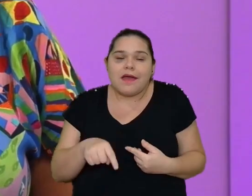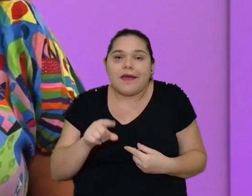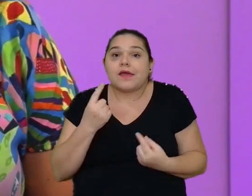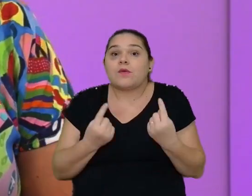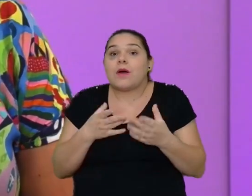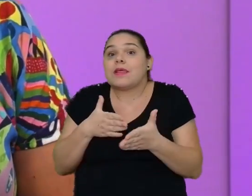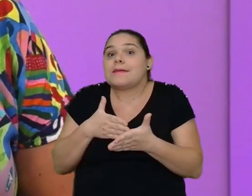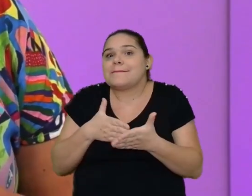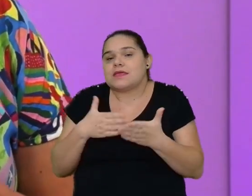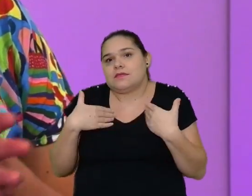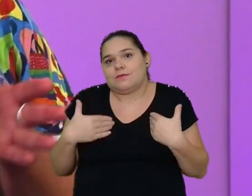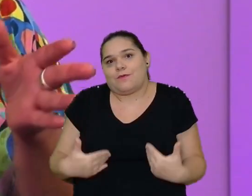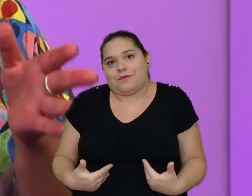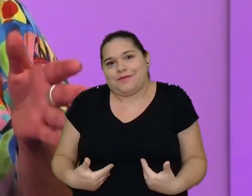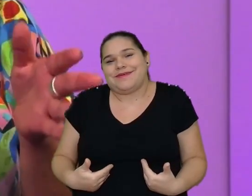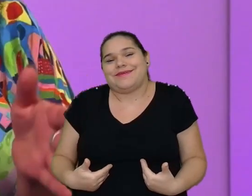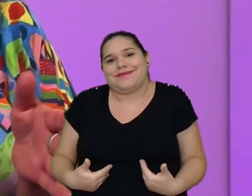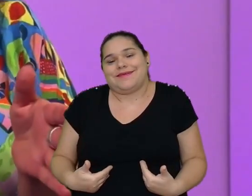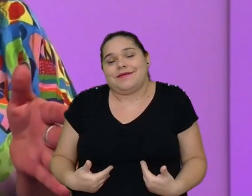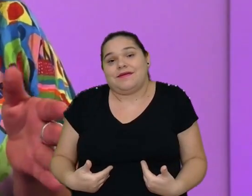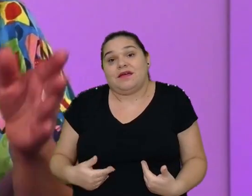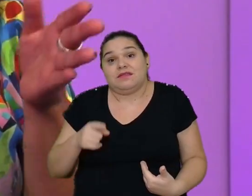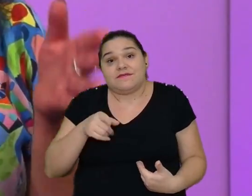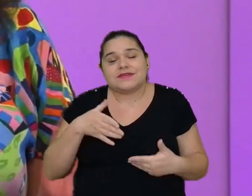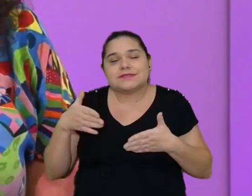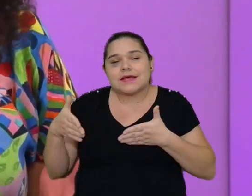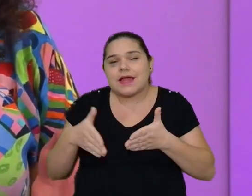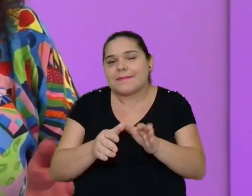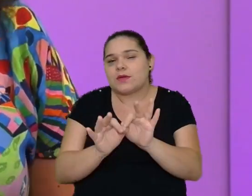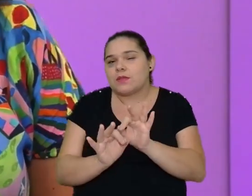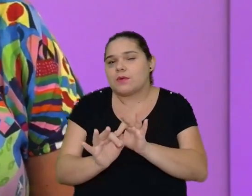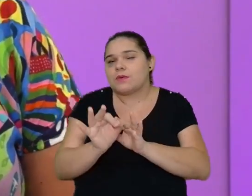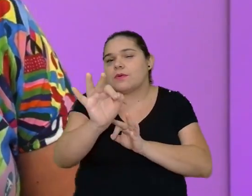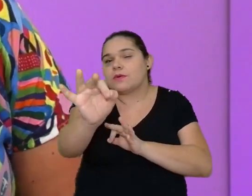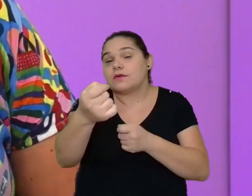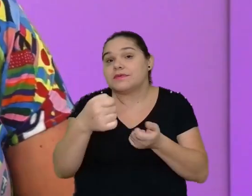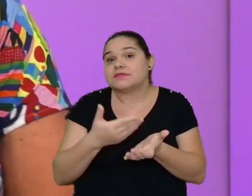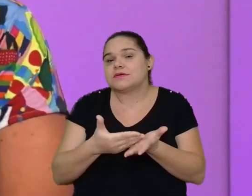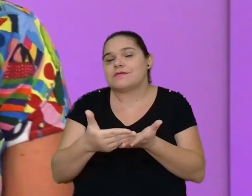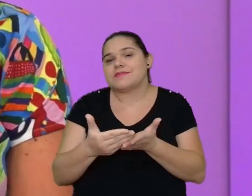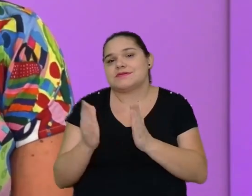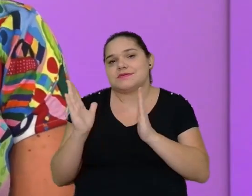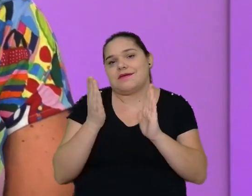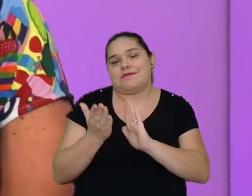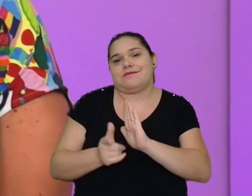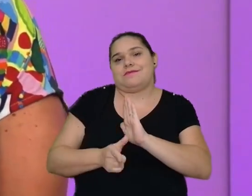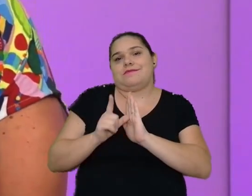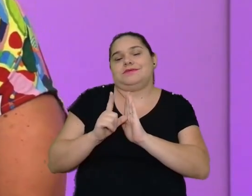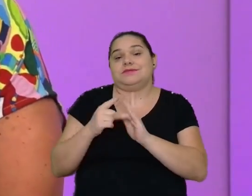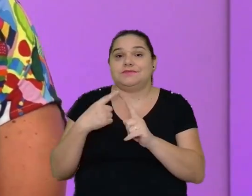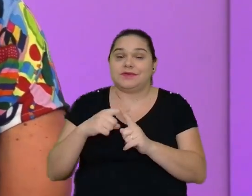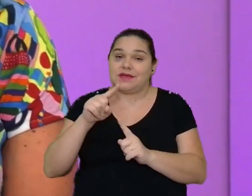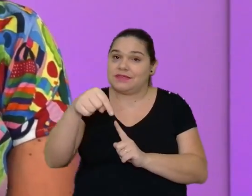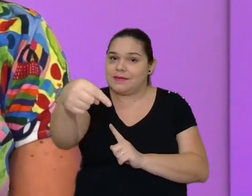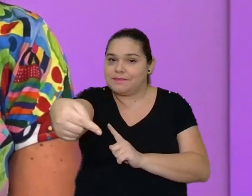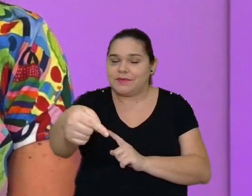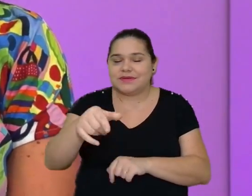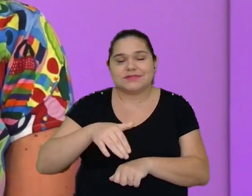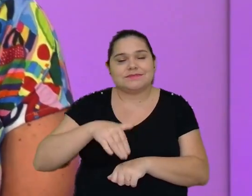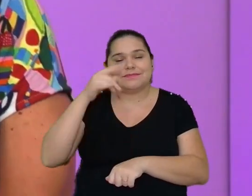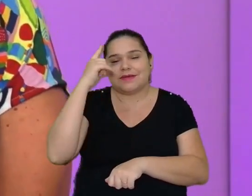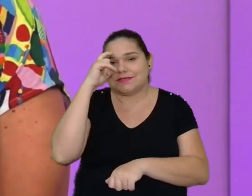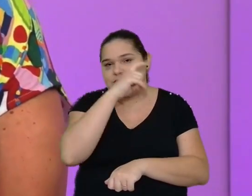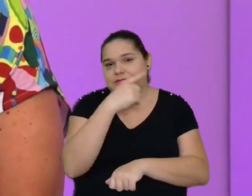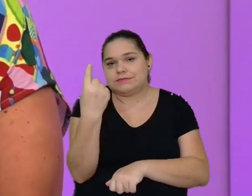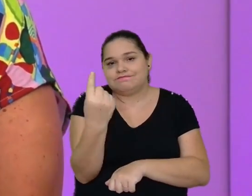também. Então, essa jornada longa tem que começar desde aí. Porque depois é realmente a jornada muito solitária, como a gente acabou